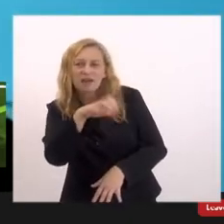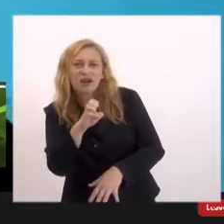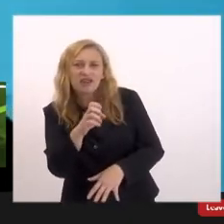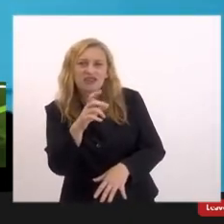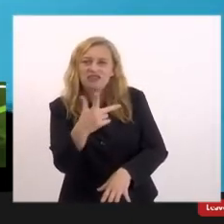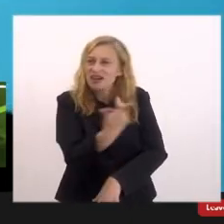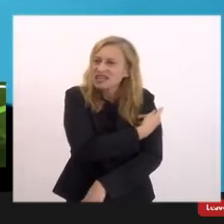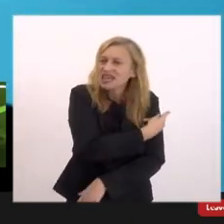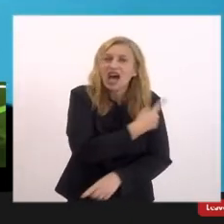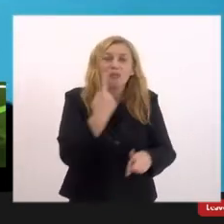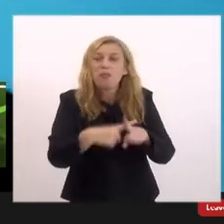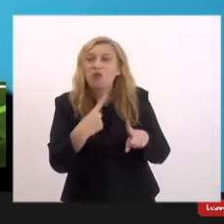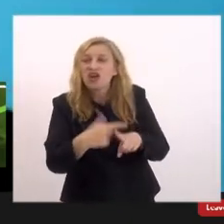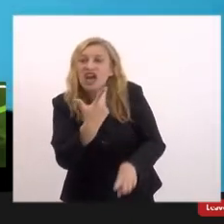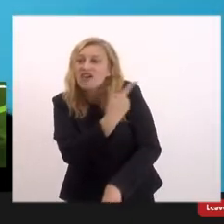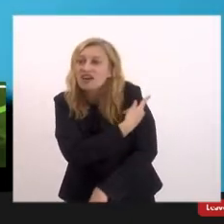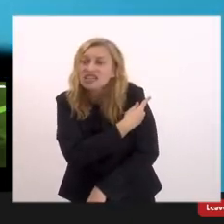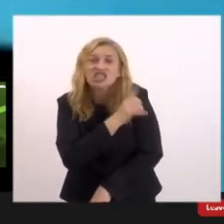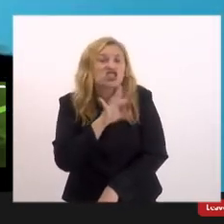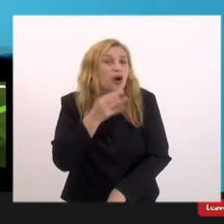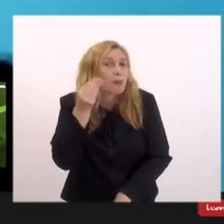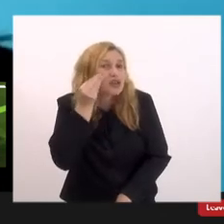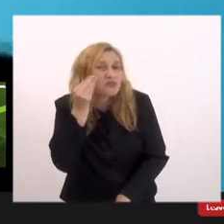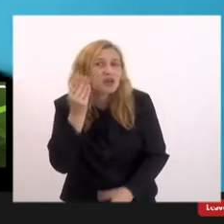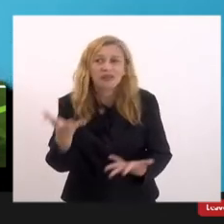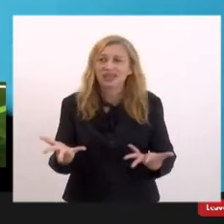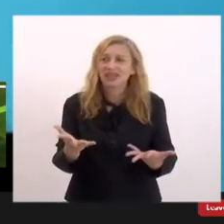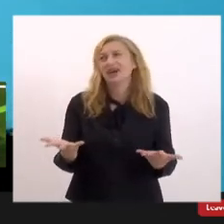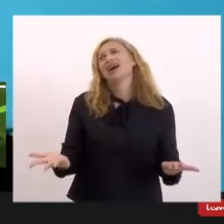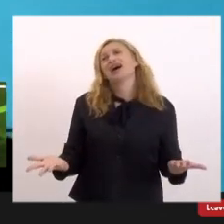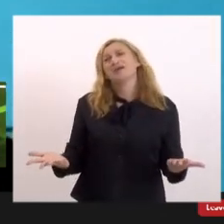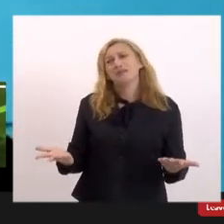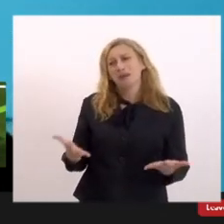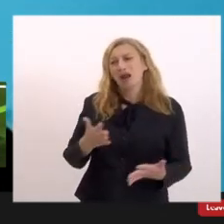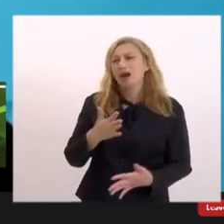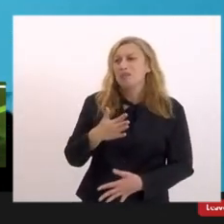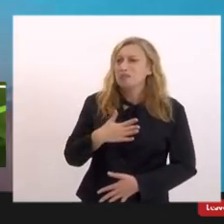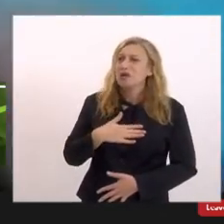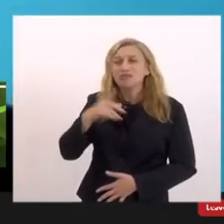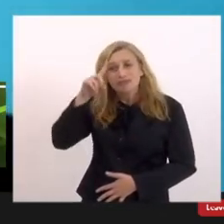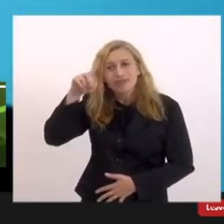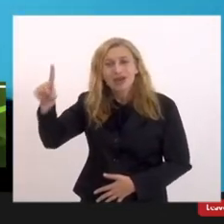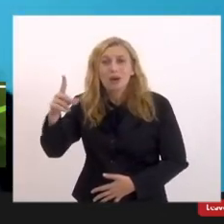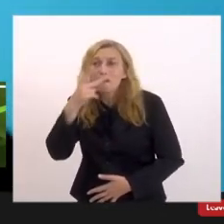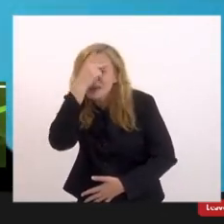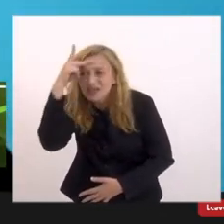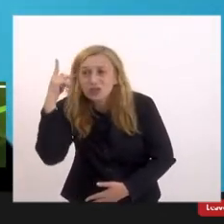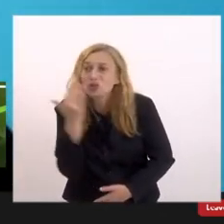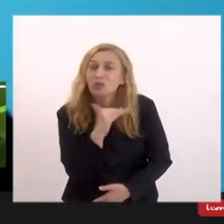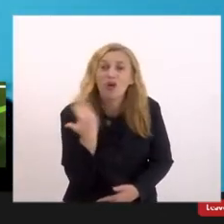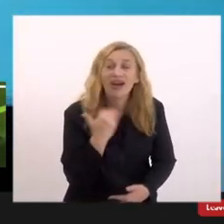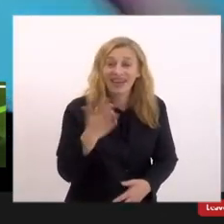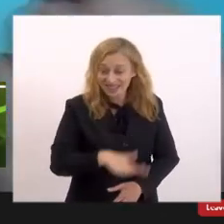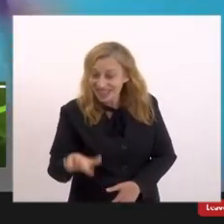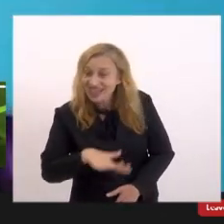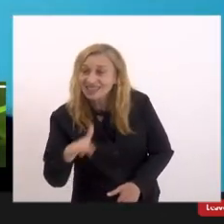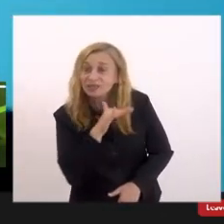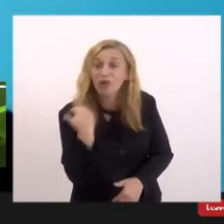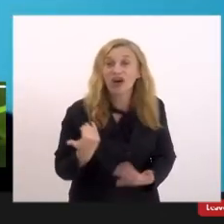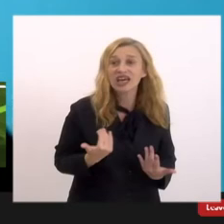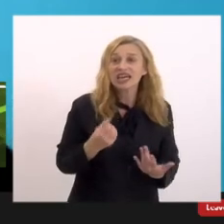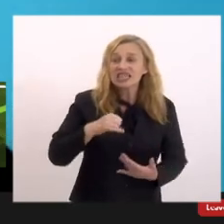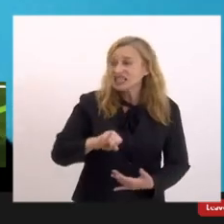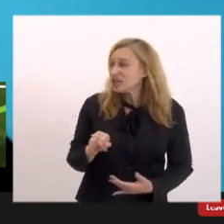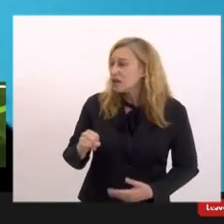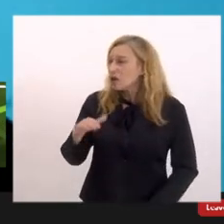porque a vacina é experimental? Pelo amor de Deus, que desserviço! Pessoas morrendo, tem criança morrendo, não interessa se morre uma,